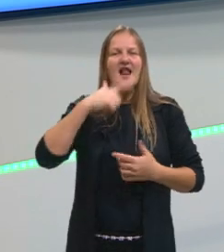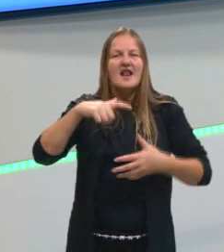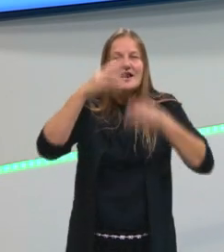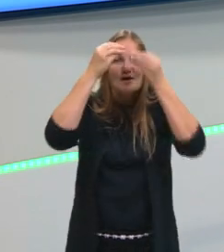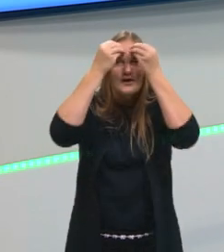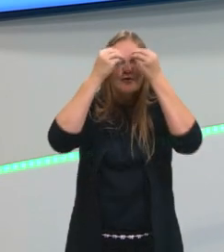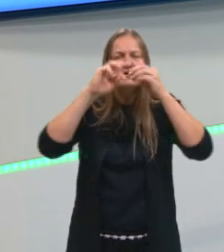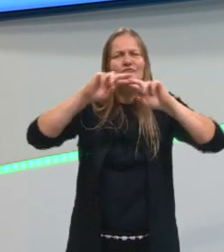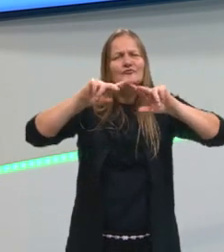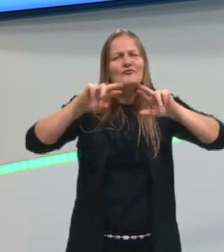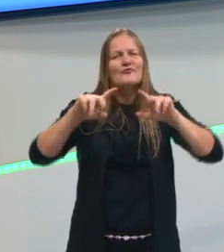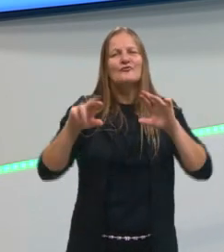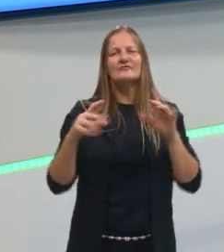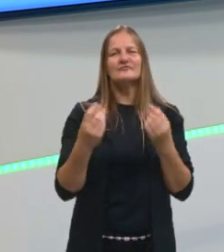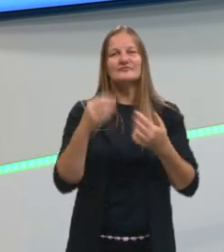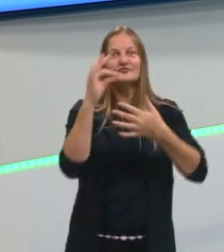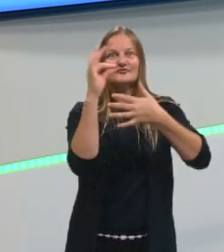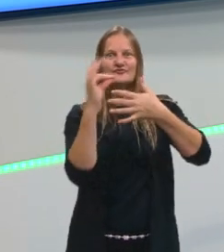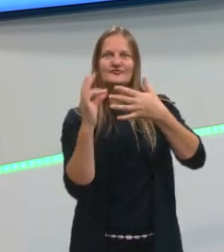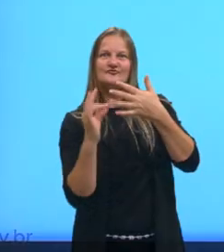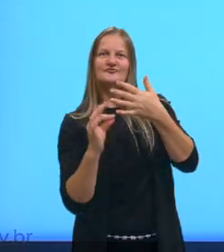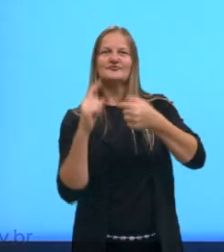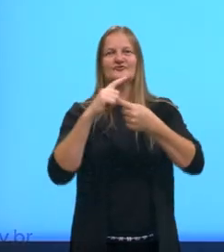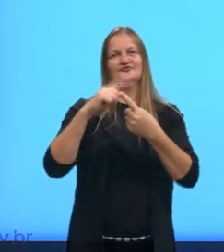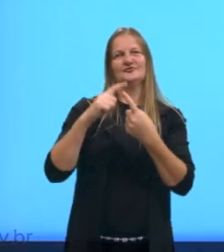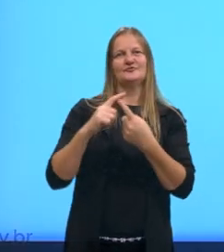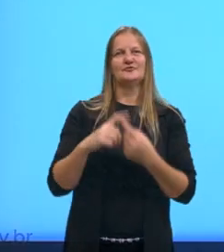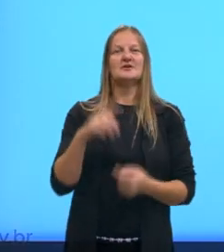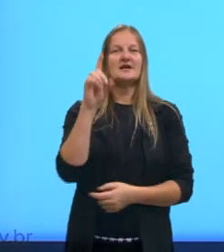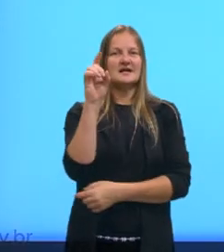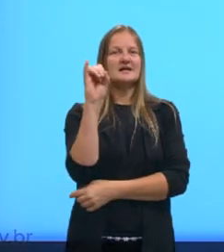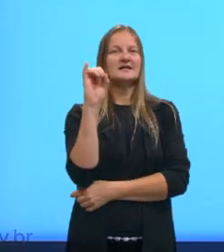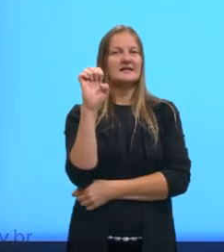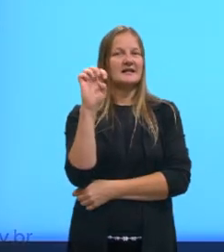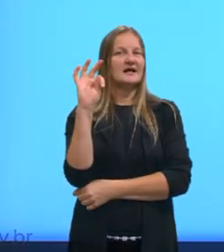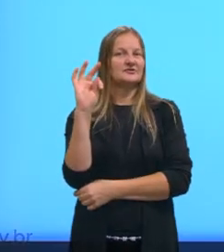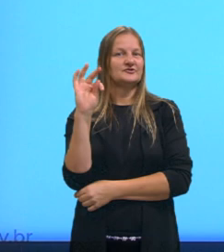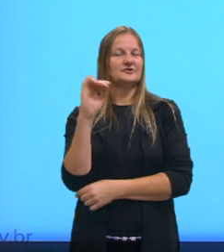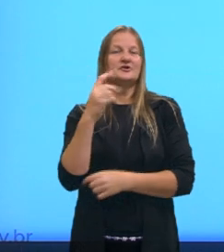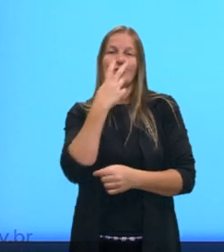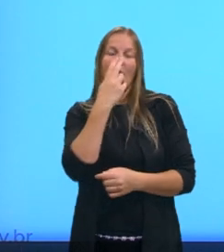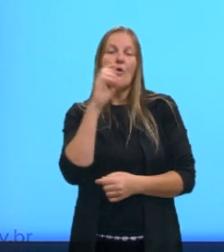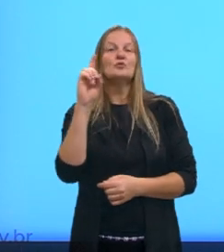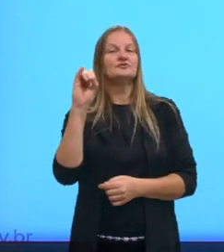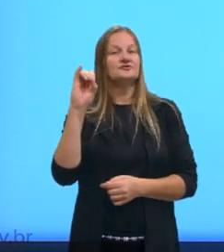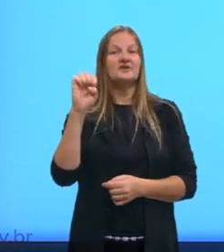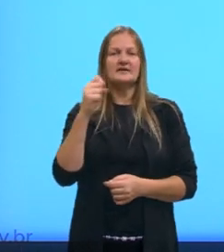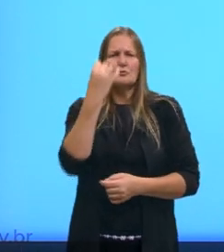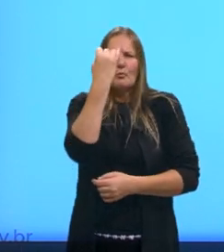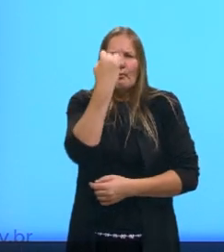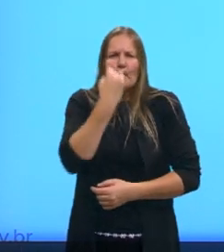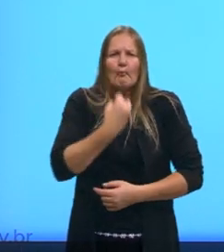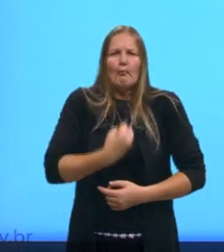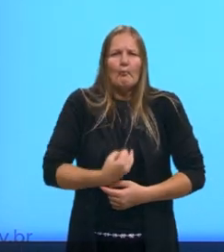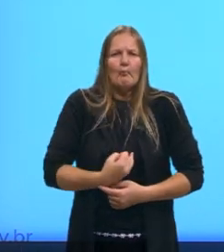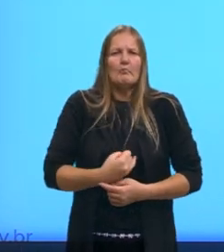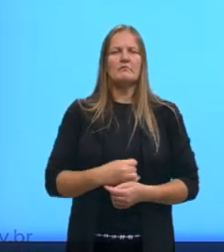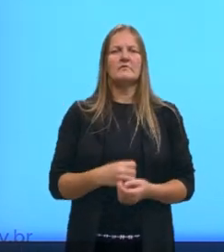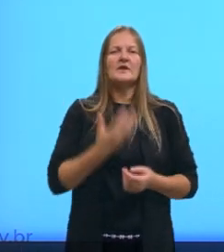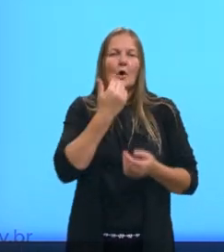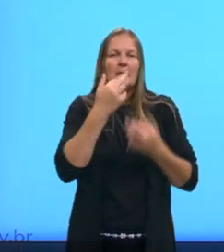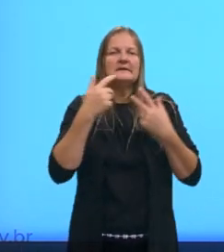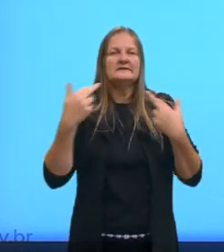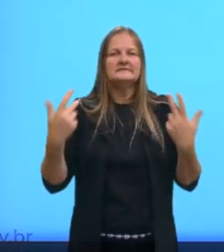e as suas manifestações certo diet Então significa dieta não há